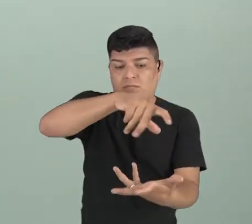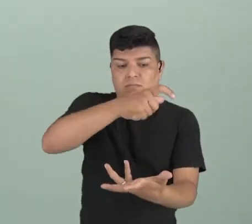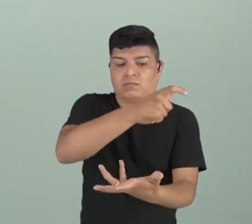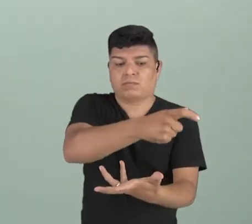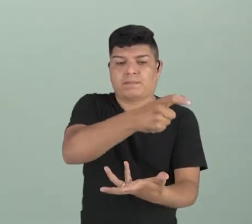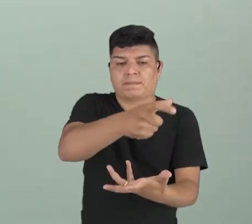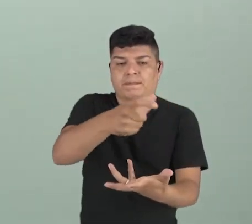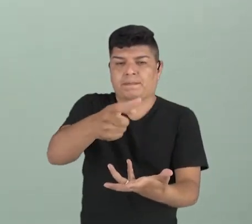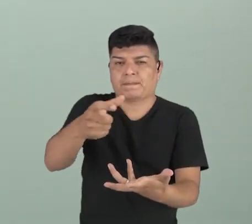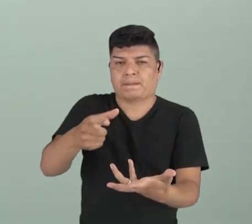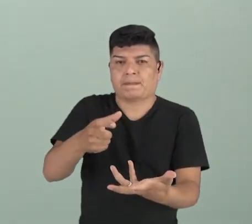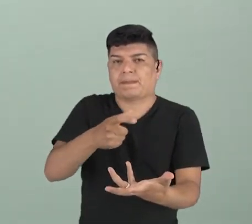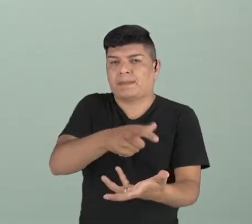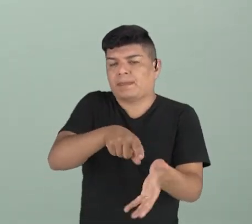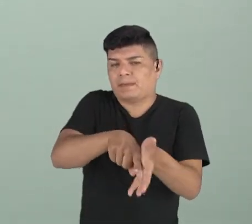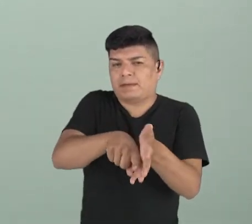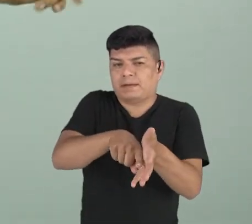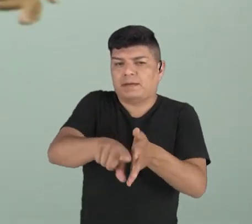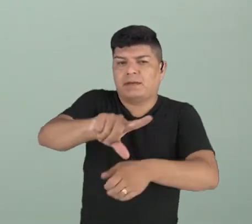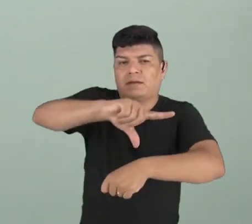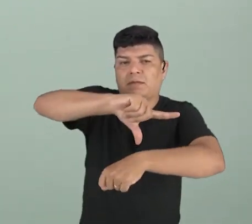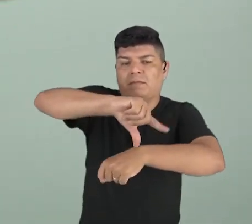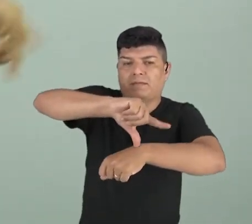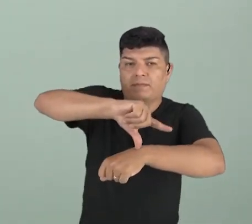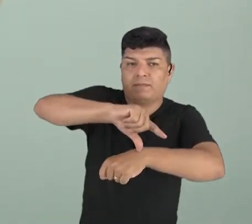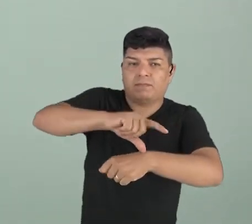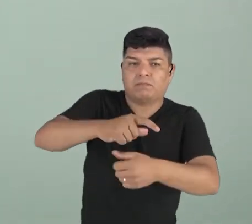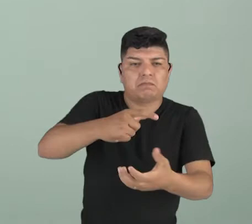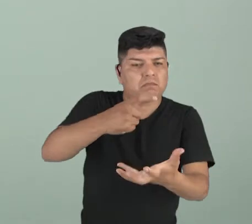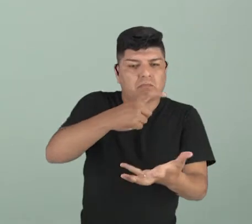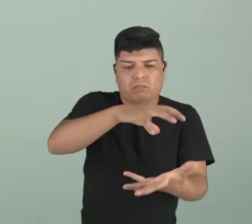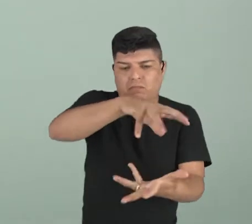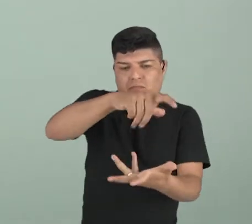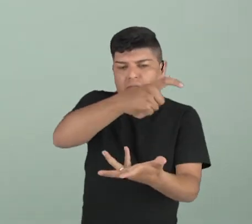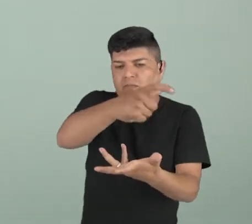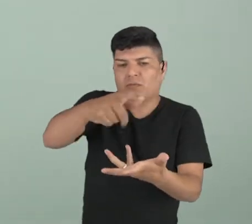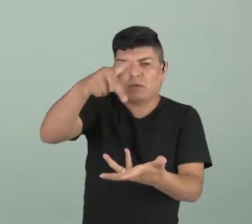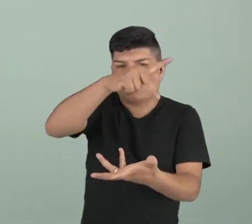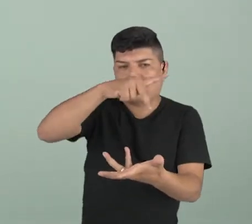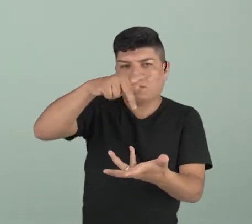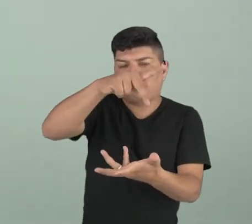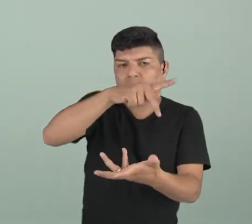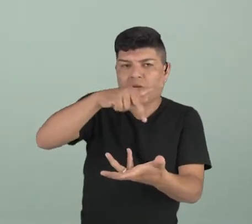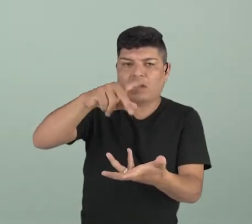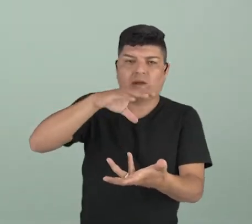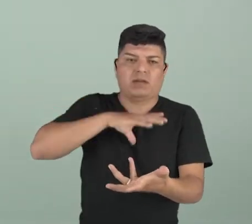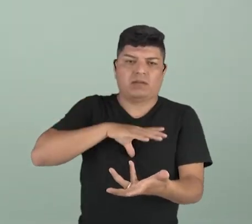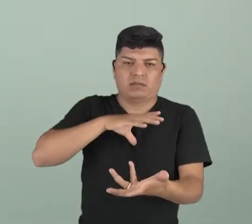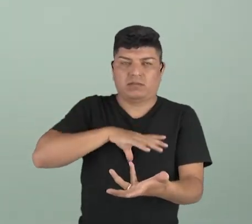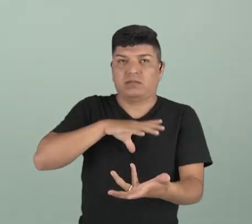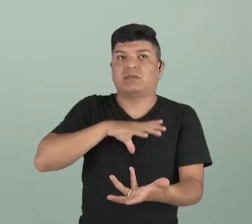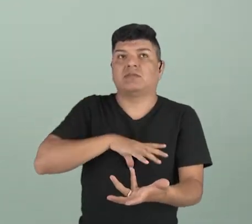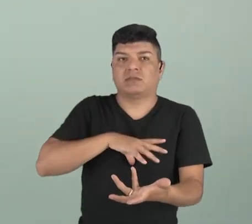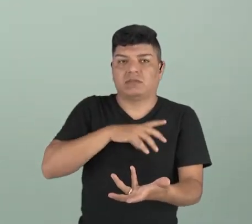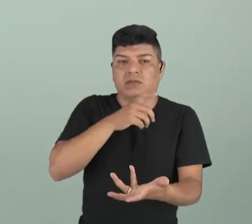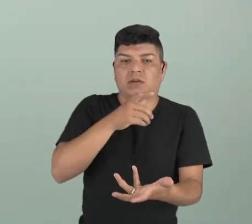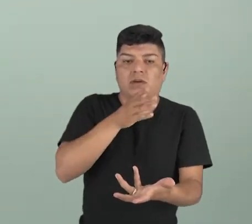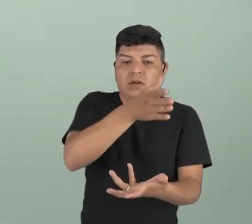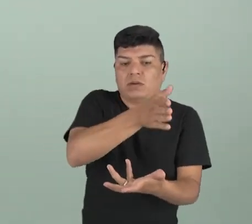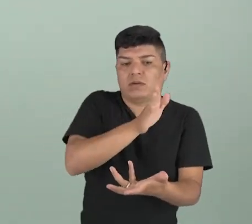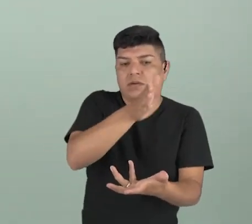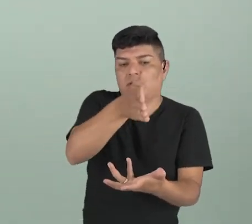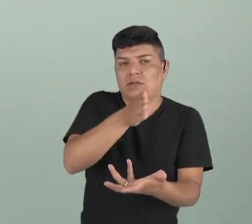possa pesquisar qual é o horário em qualquer continente ou em qualquer país ou cidade ou localidade por onde